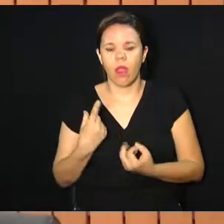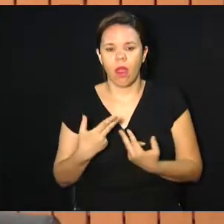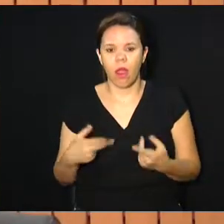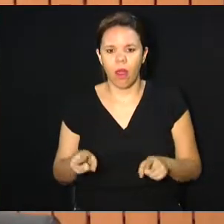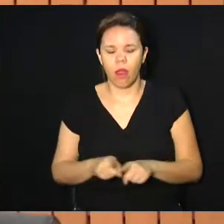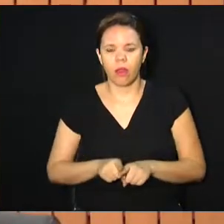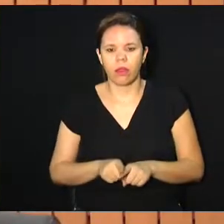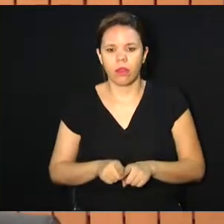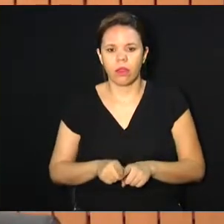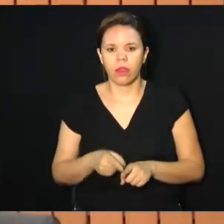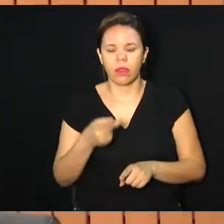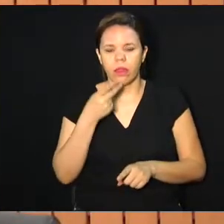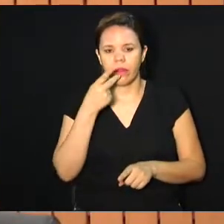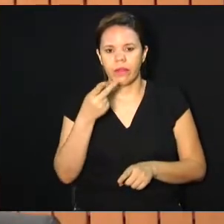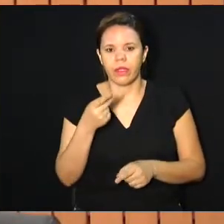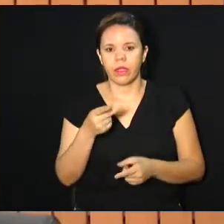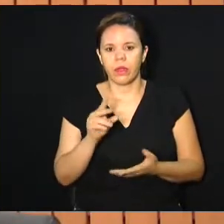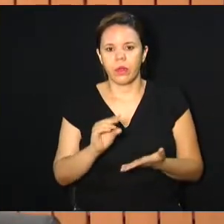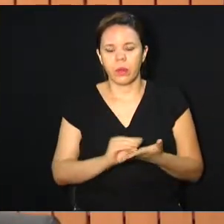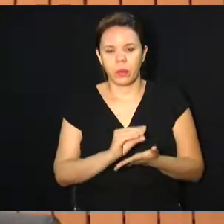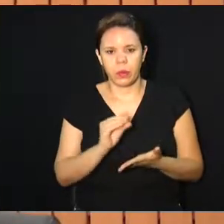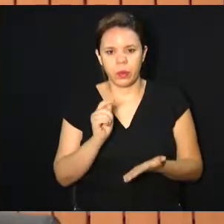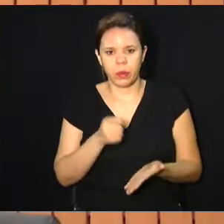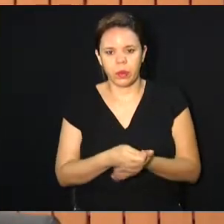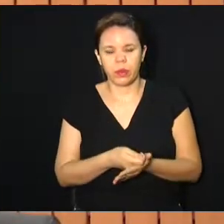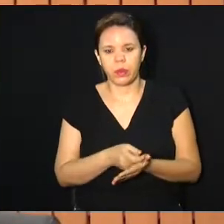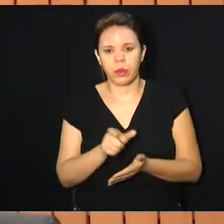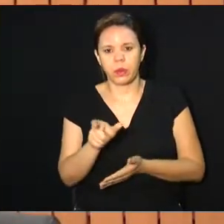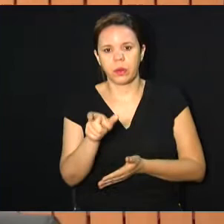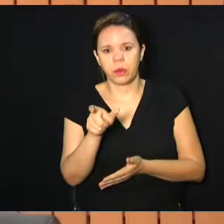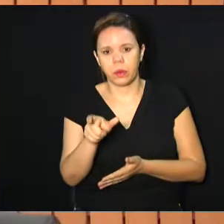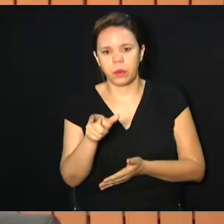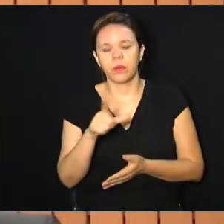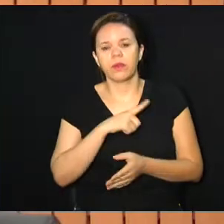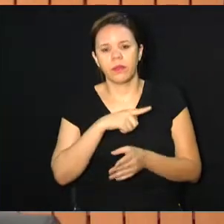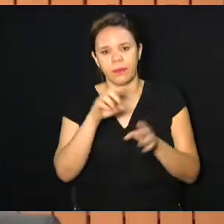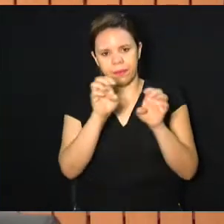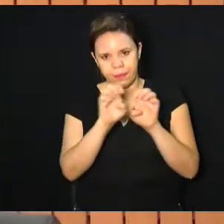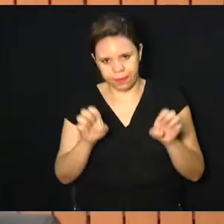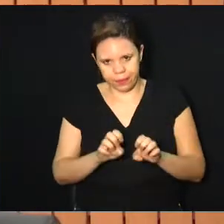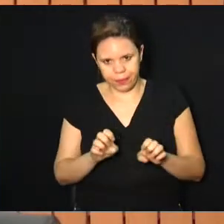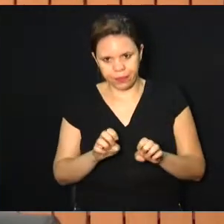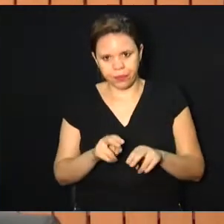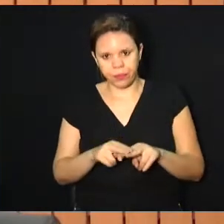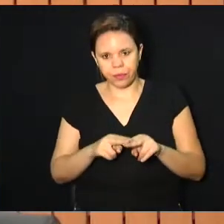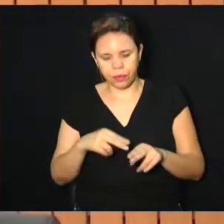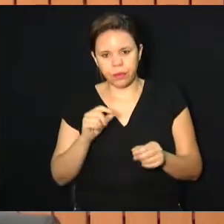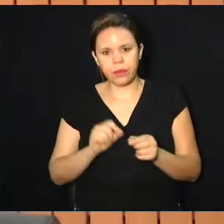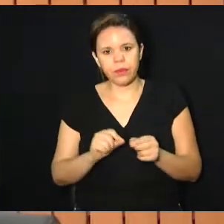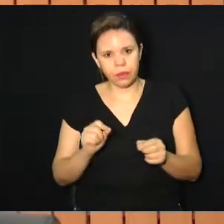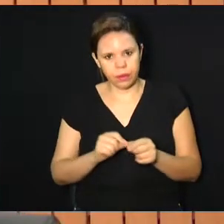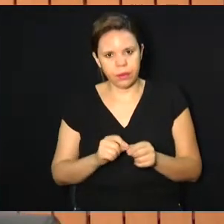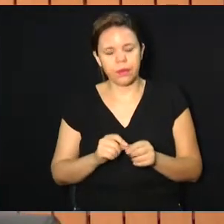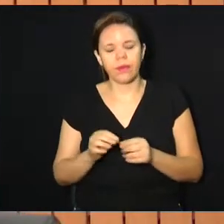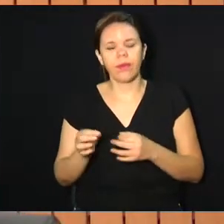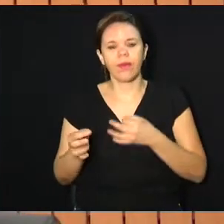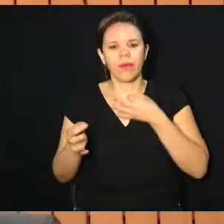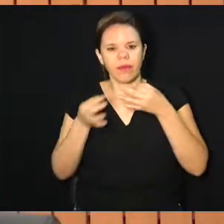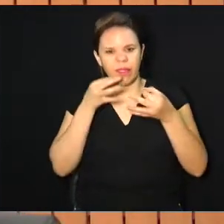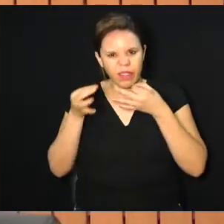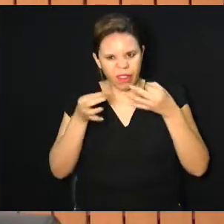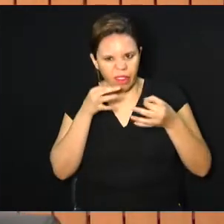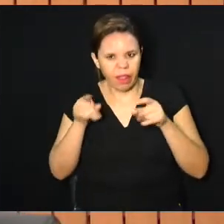diria que a remuneração e a competitividade e a bilhetagem são muito estruturais, por isso que a gente fez questão de criticar e de se